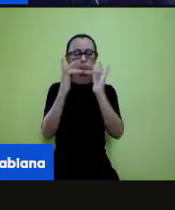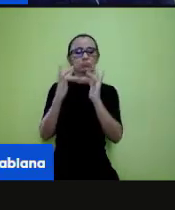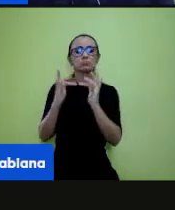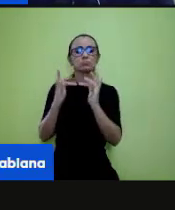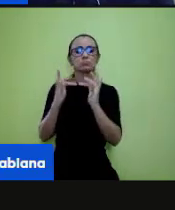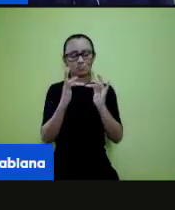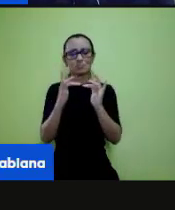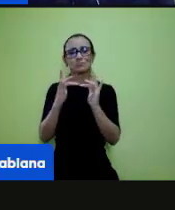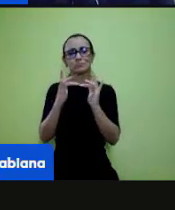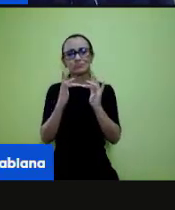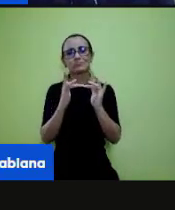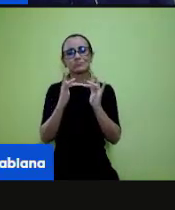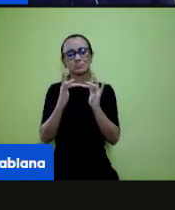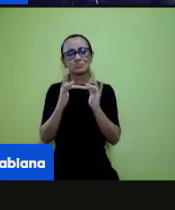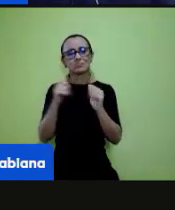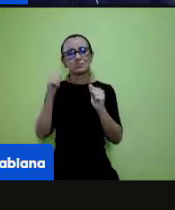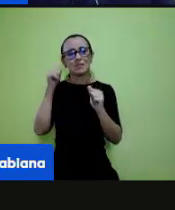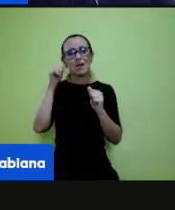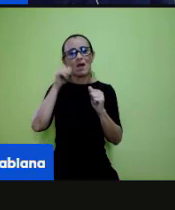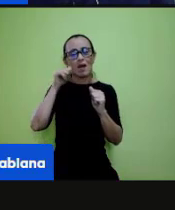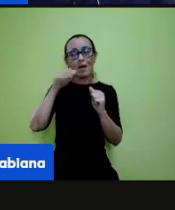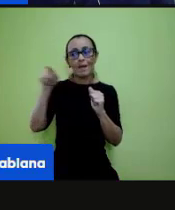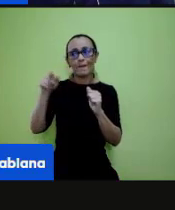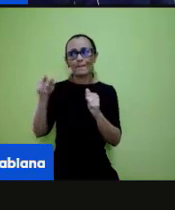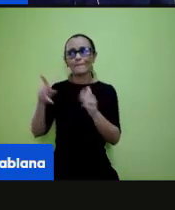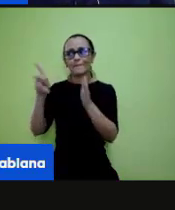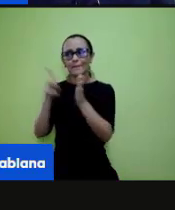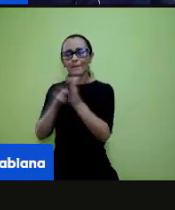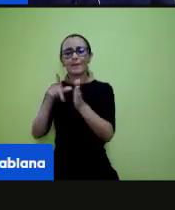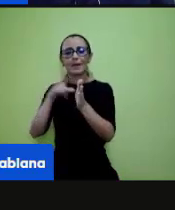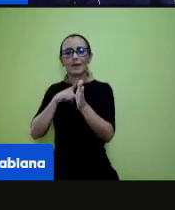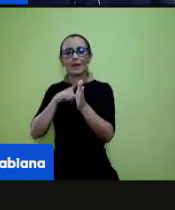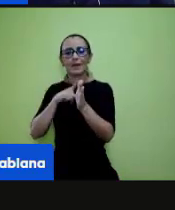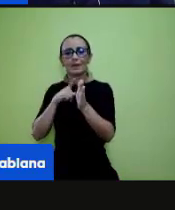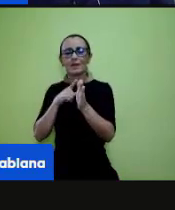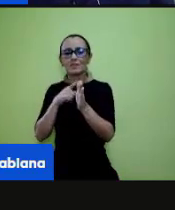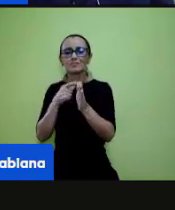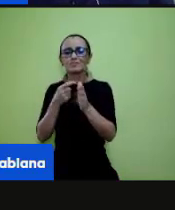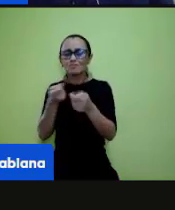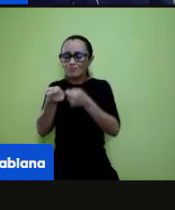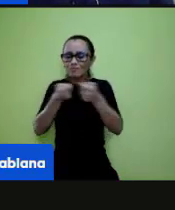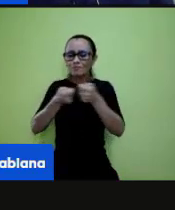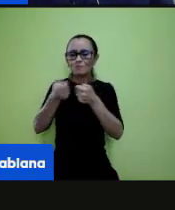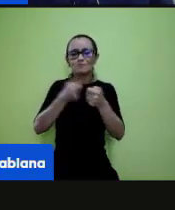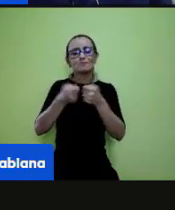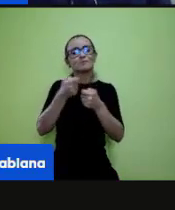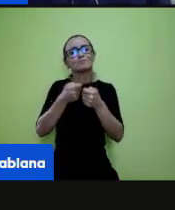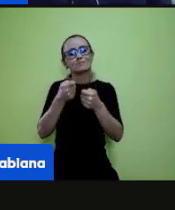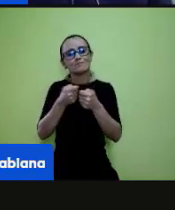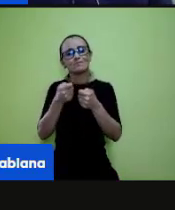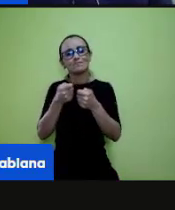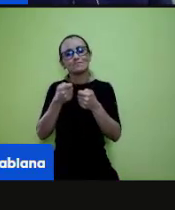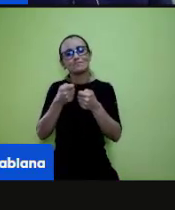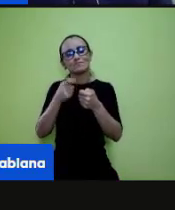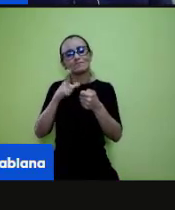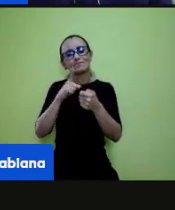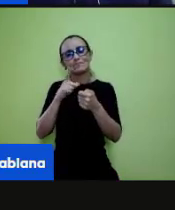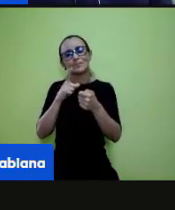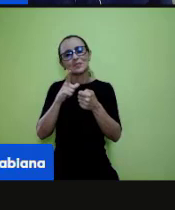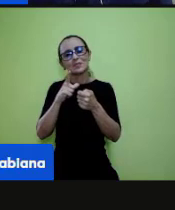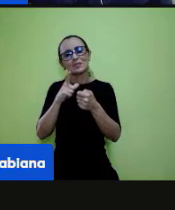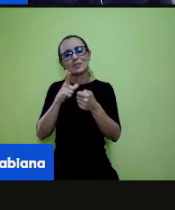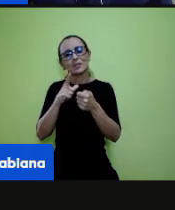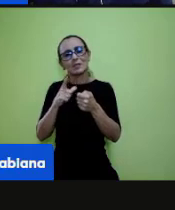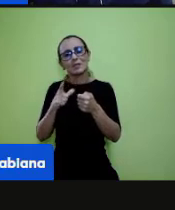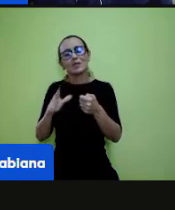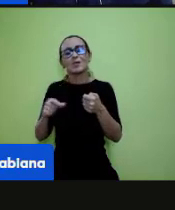tem espermatecas, então, durante seu período de vida, ela vai estar apta para fazer a postura desses